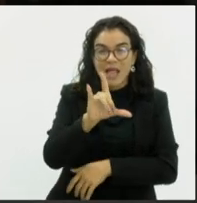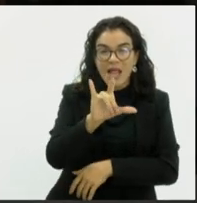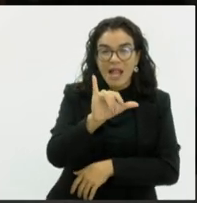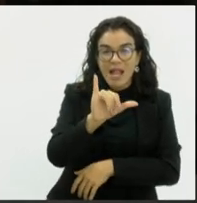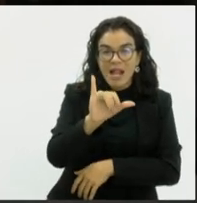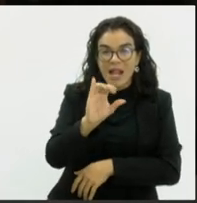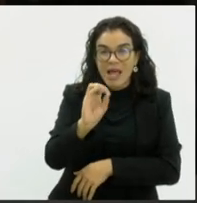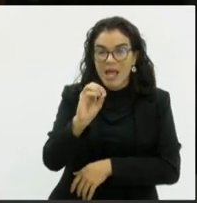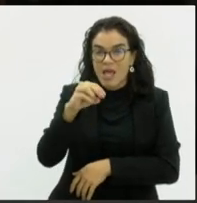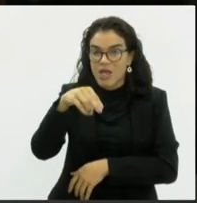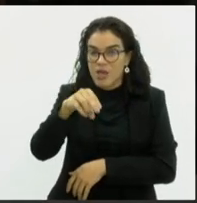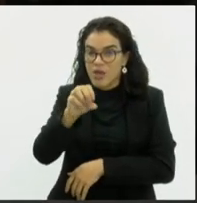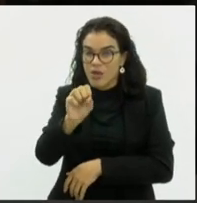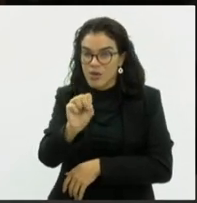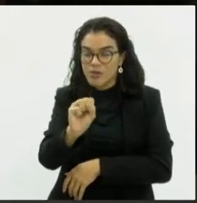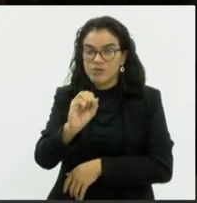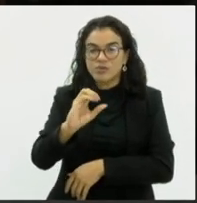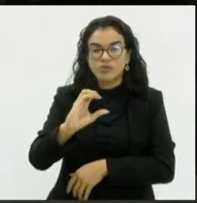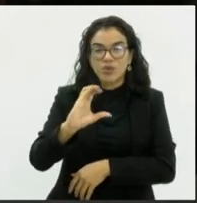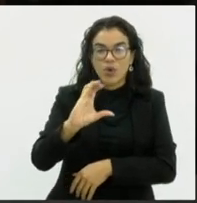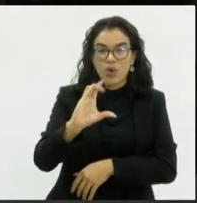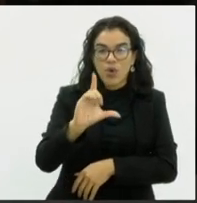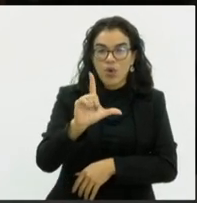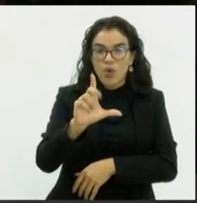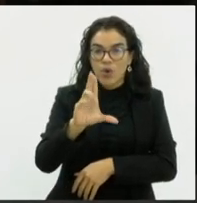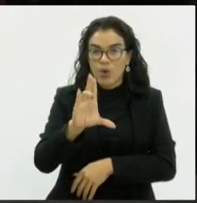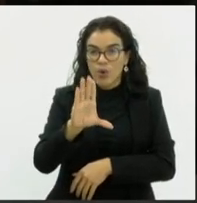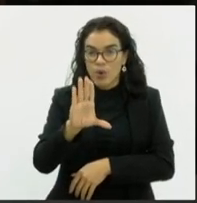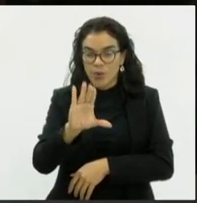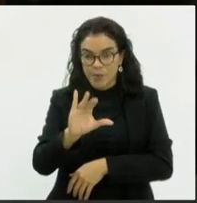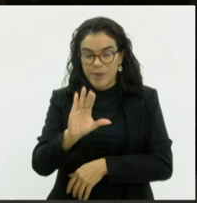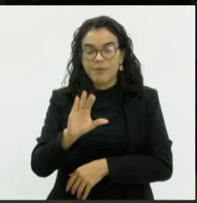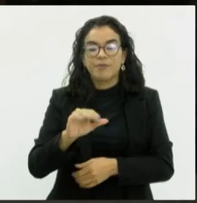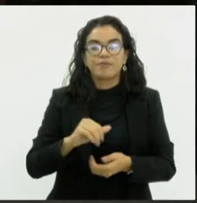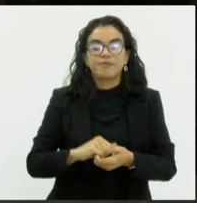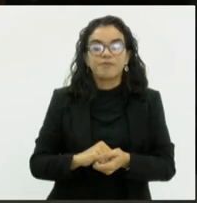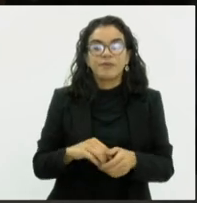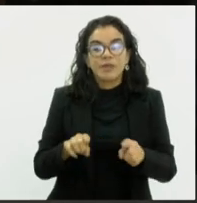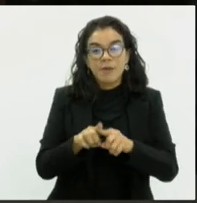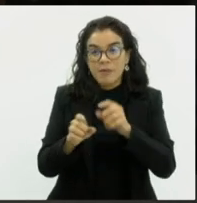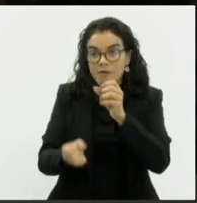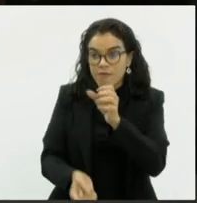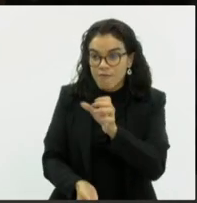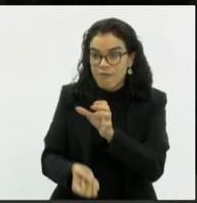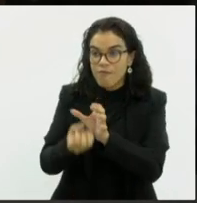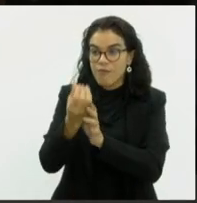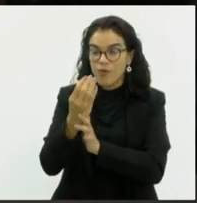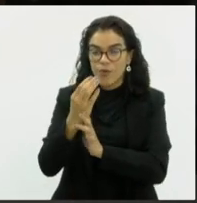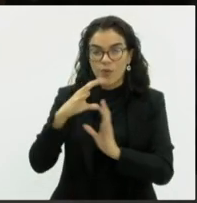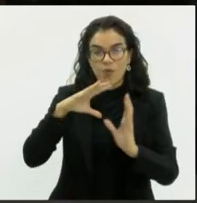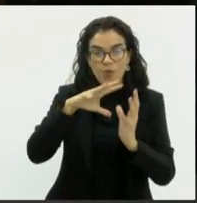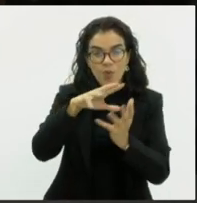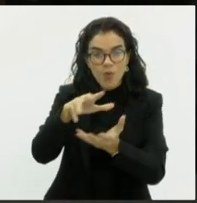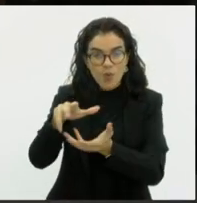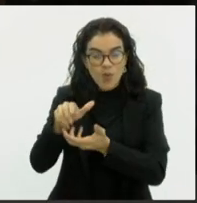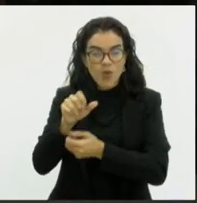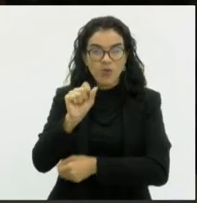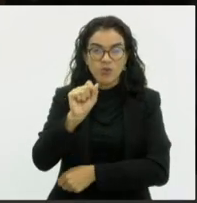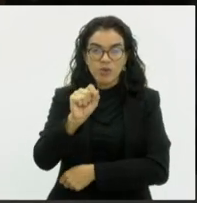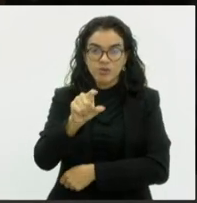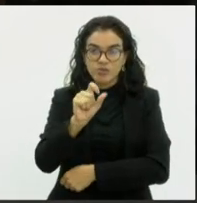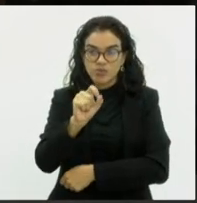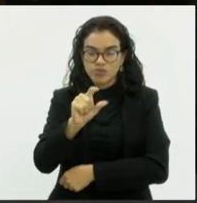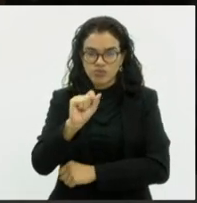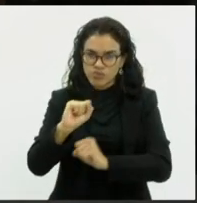Rio de Janeiro, sua dedicação é exemplar. Como fundadora do Mundo Azul, tem sido